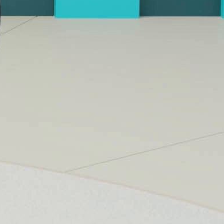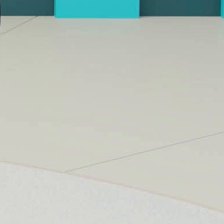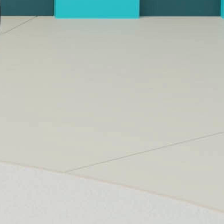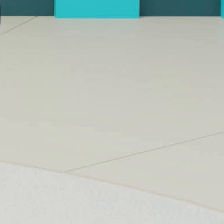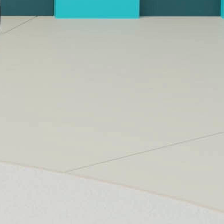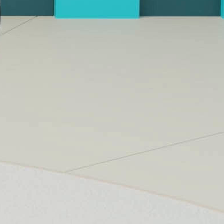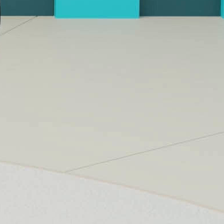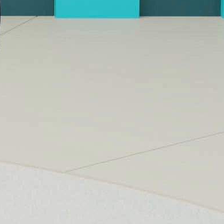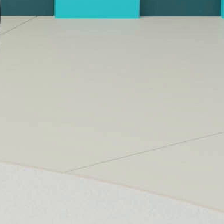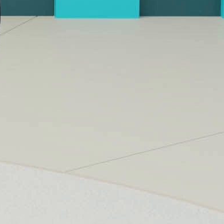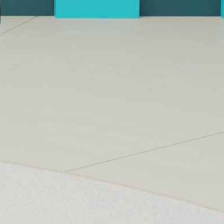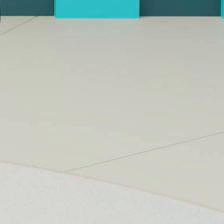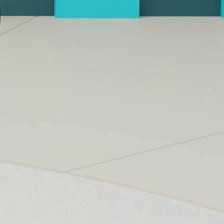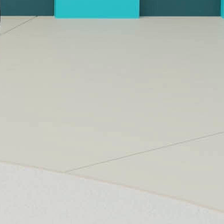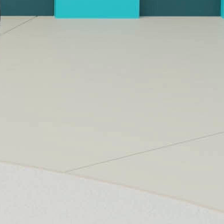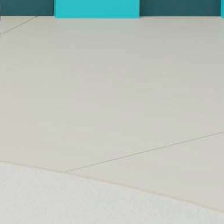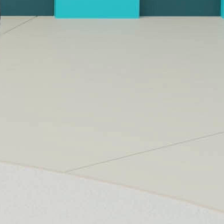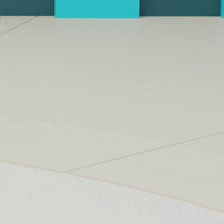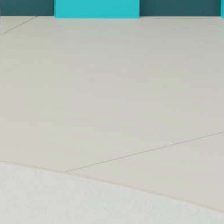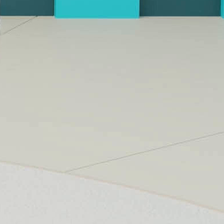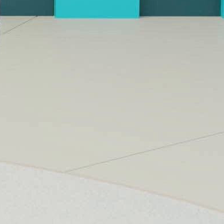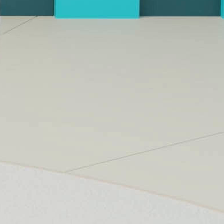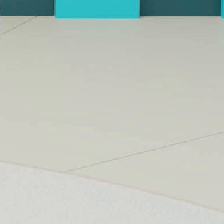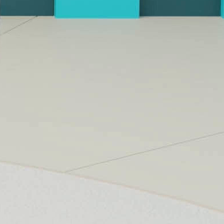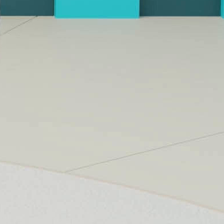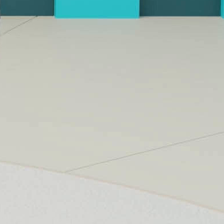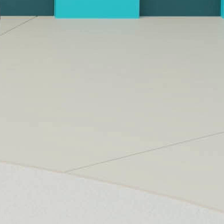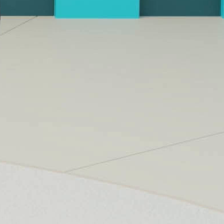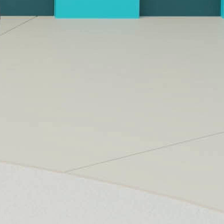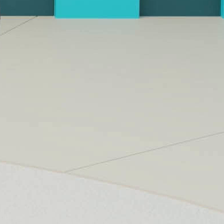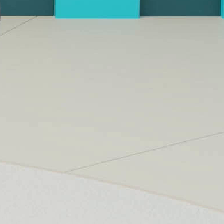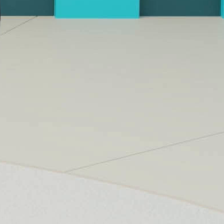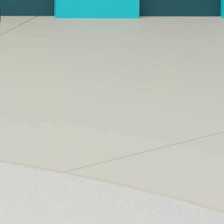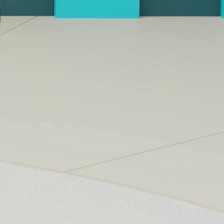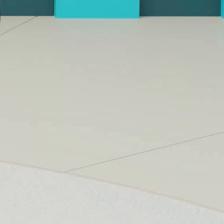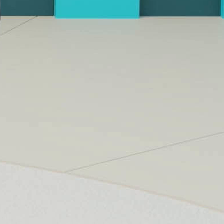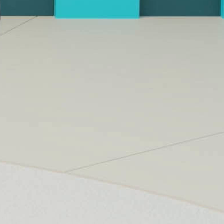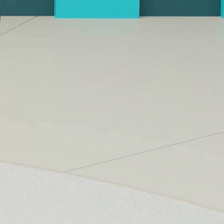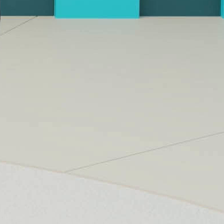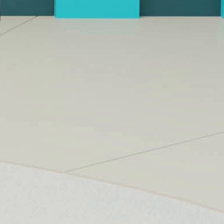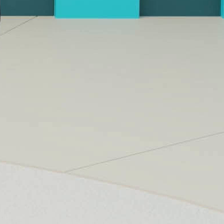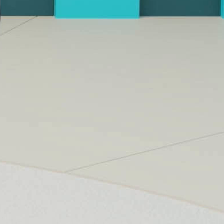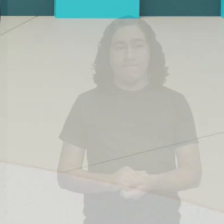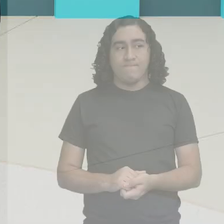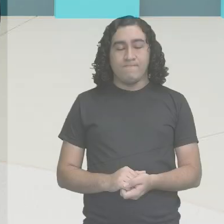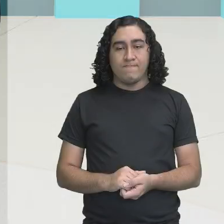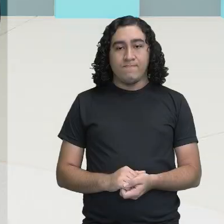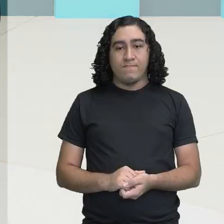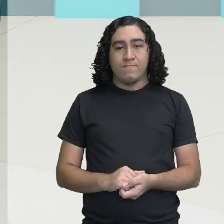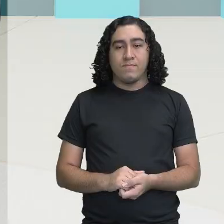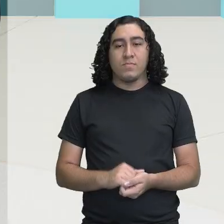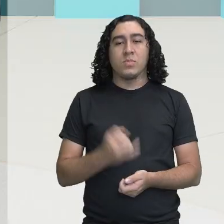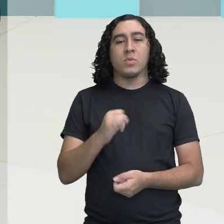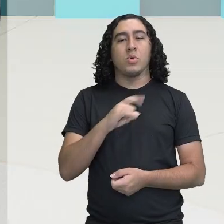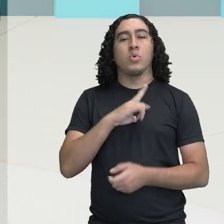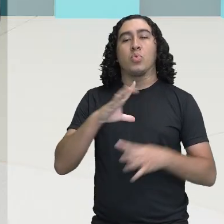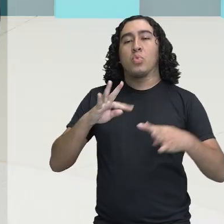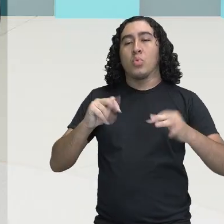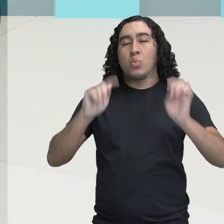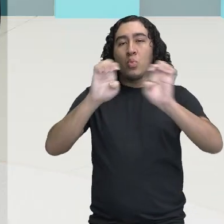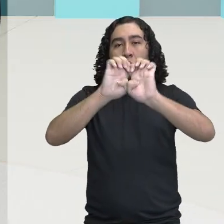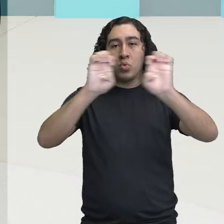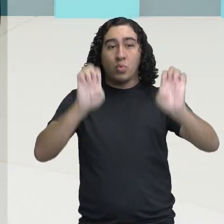um esquema, seguimos que o corpo, ele precisa o quê?